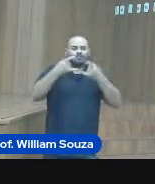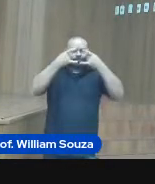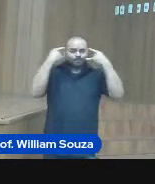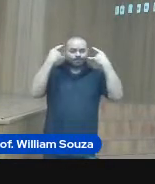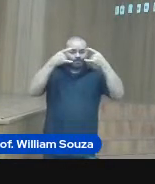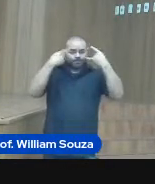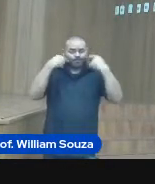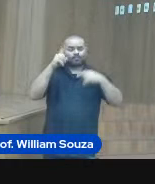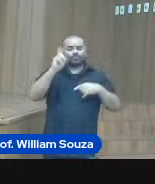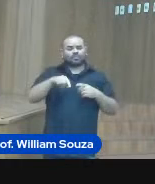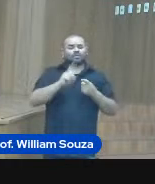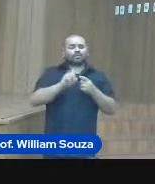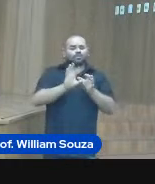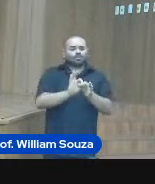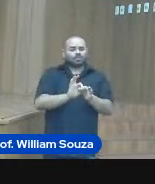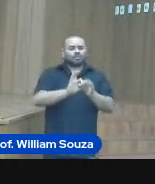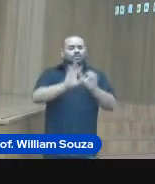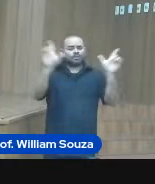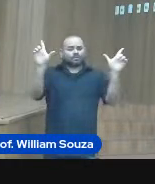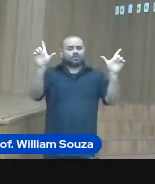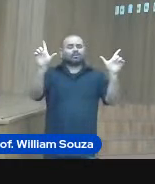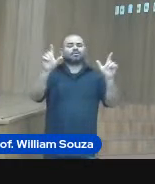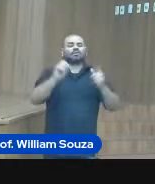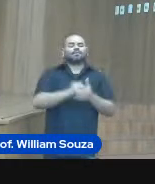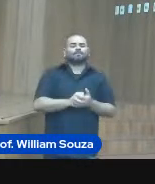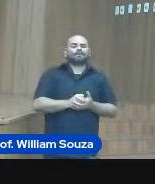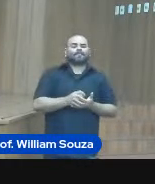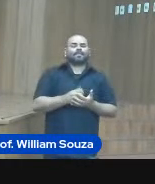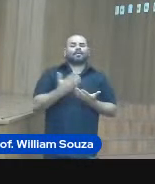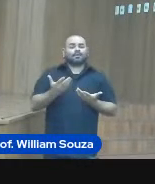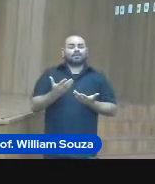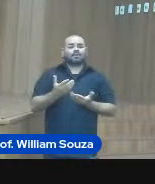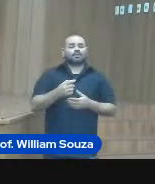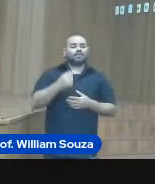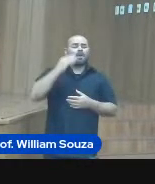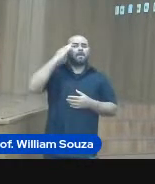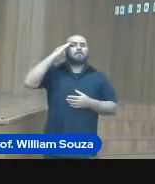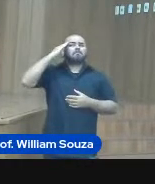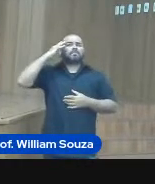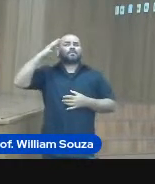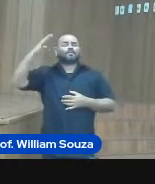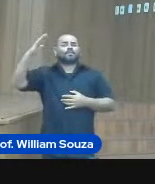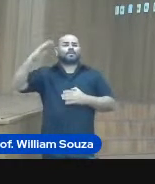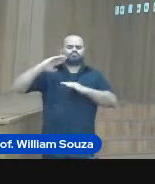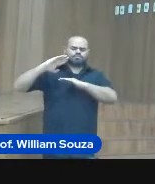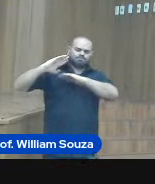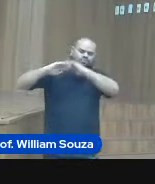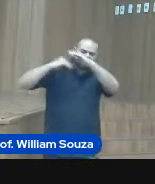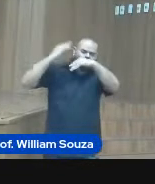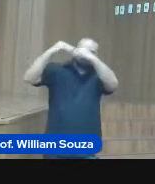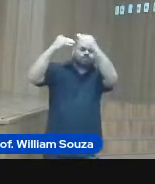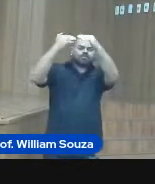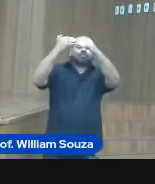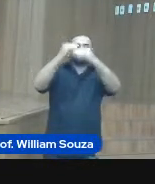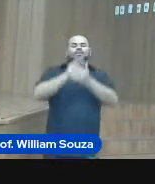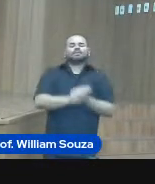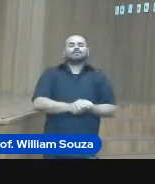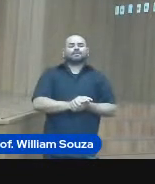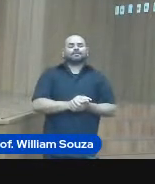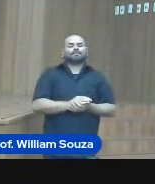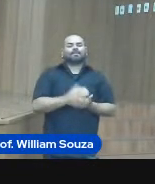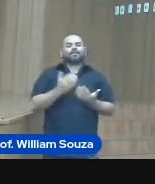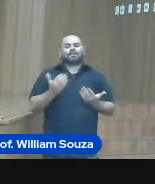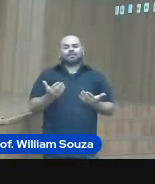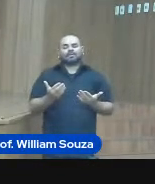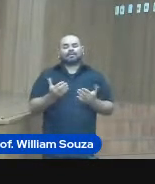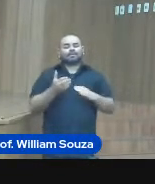do liberalismo. Essa foi aquela utopia, né, do progresso. Invadiu e foi